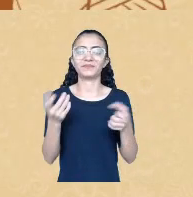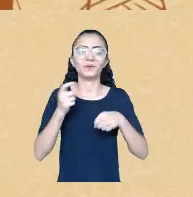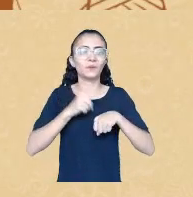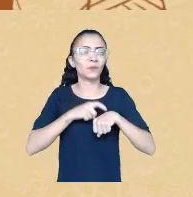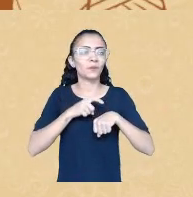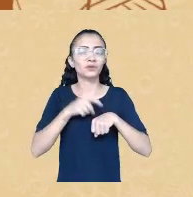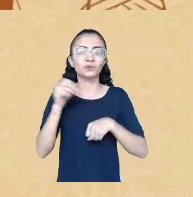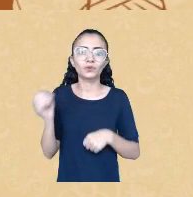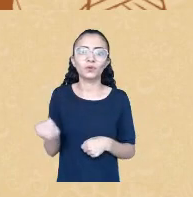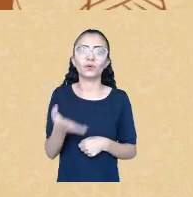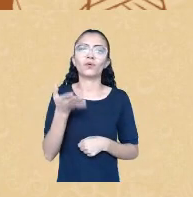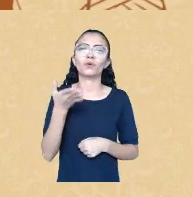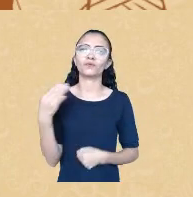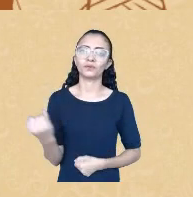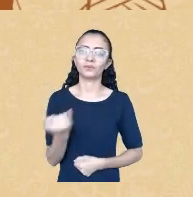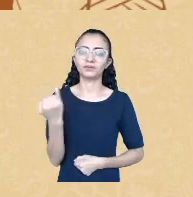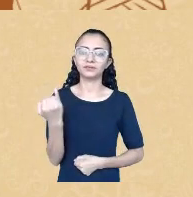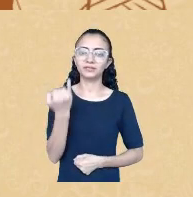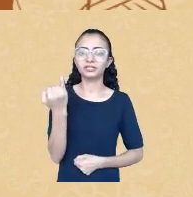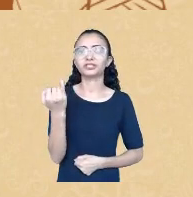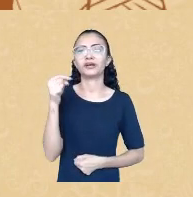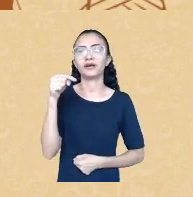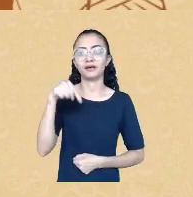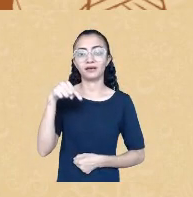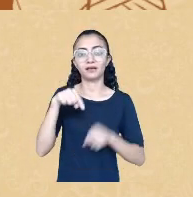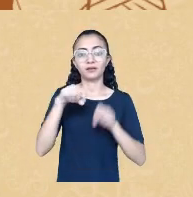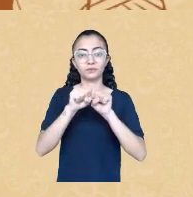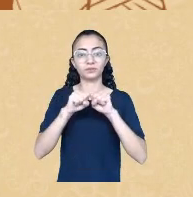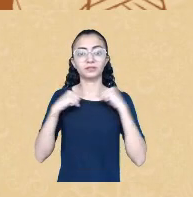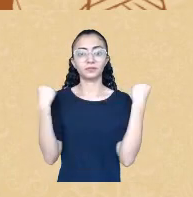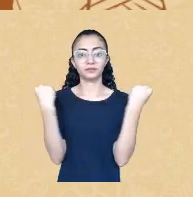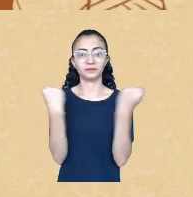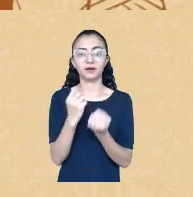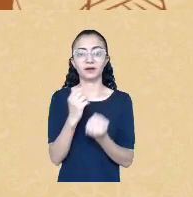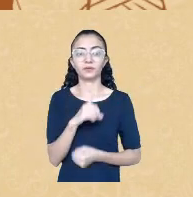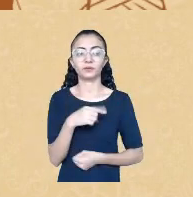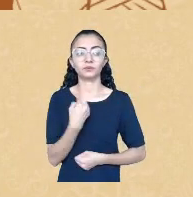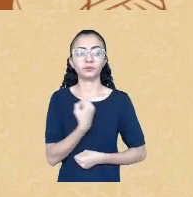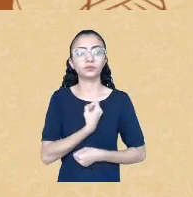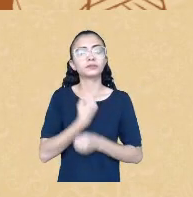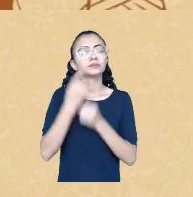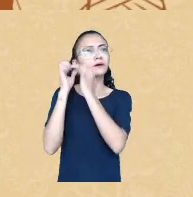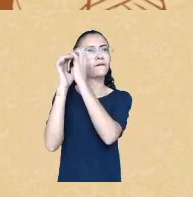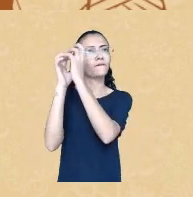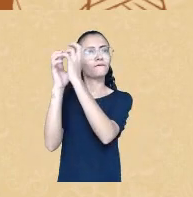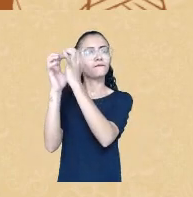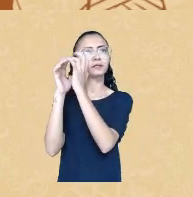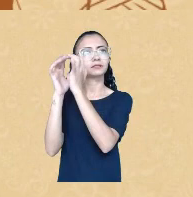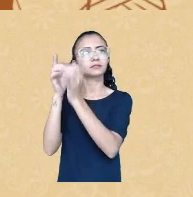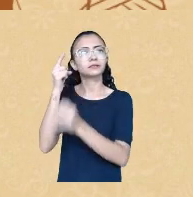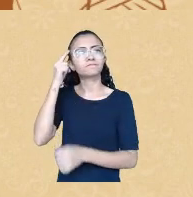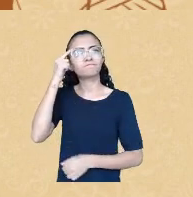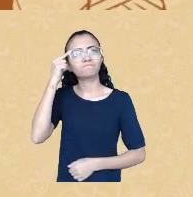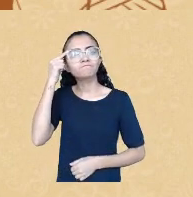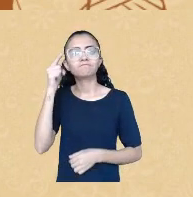desse seminário, da nossa reflexão, dos nossos diálogos